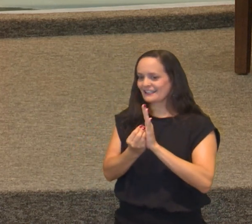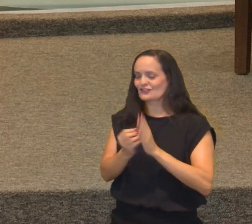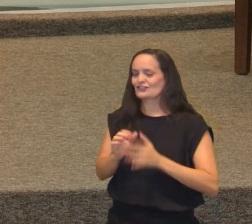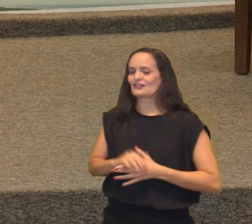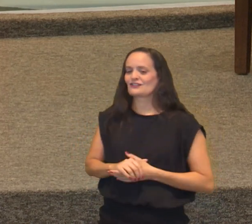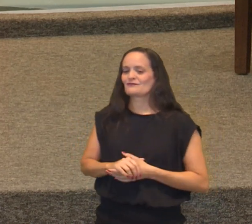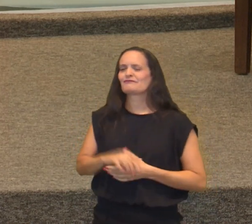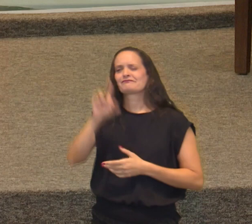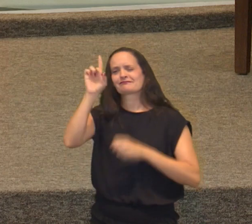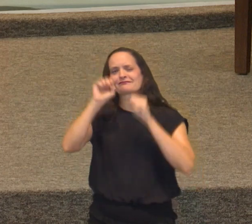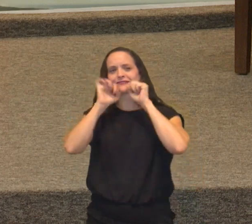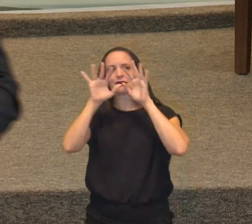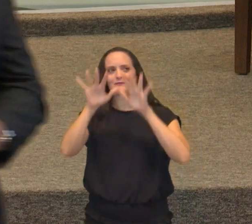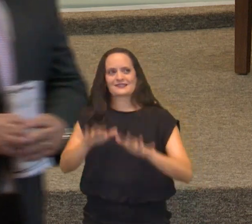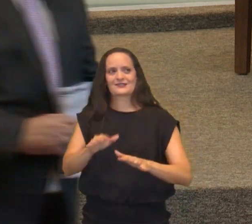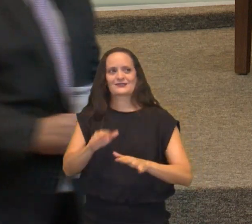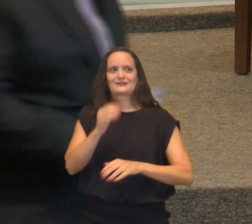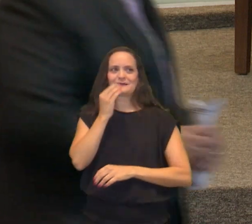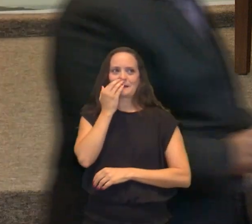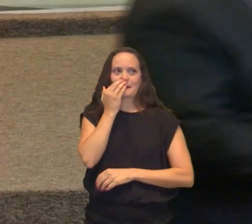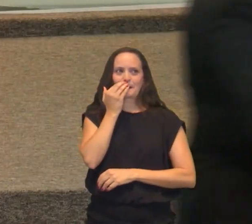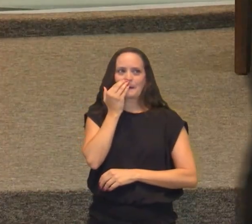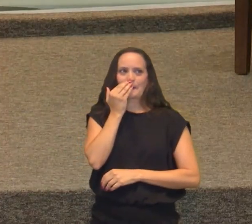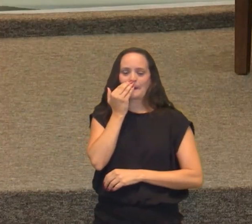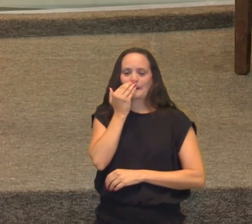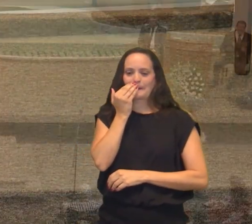evento. Que Deus nos abençoe.